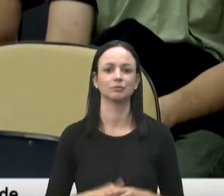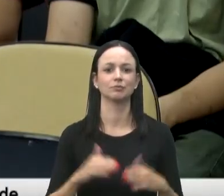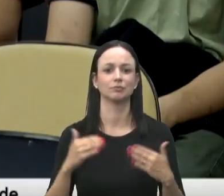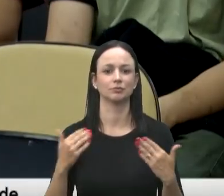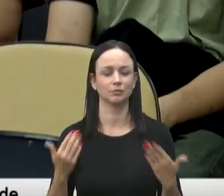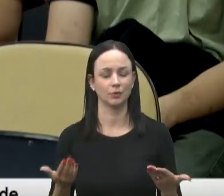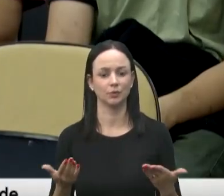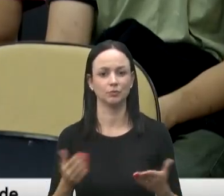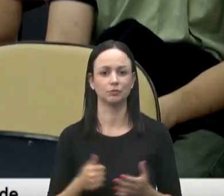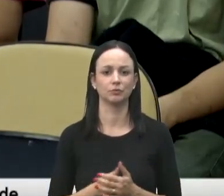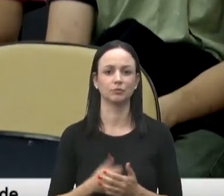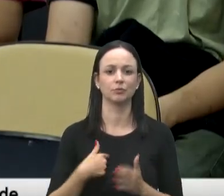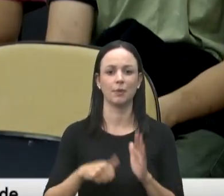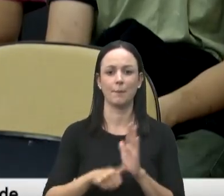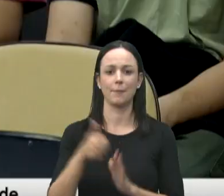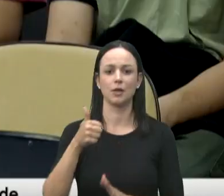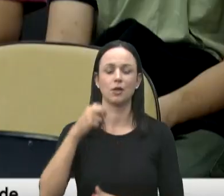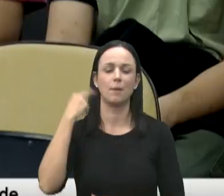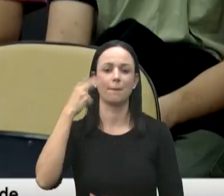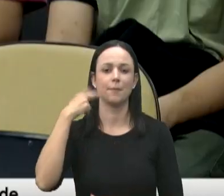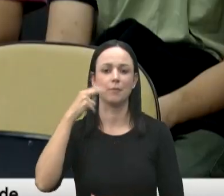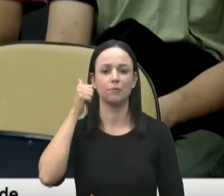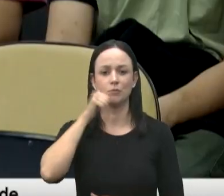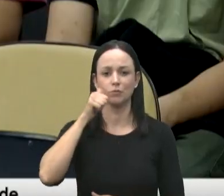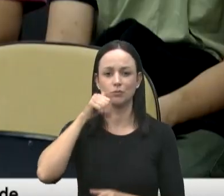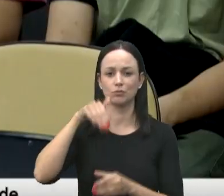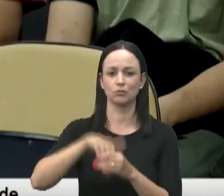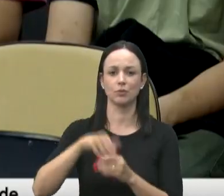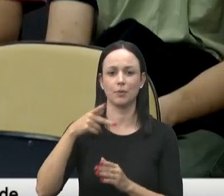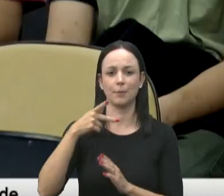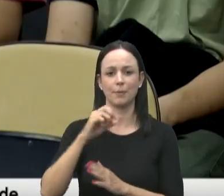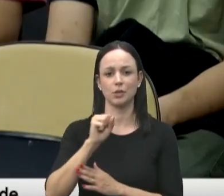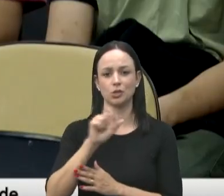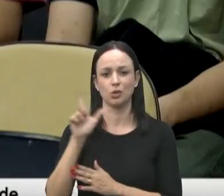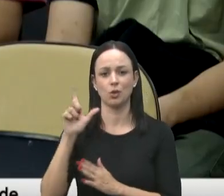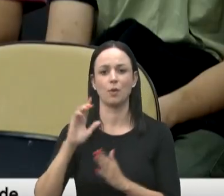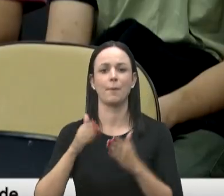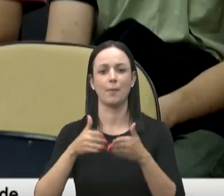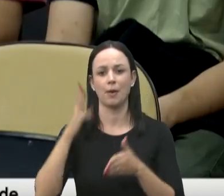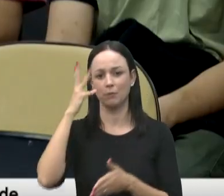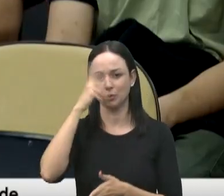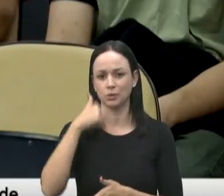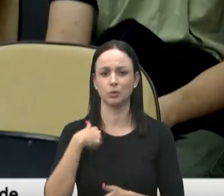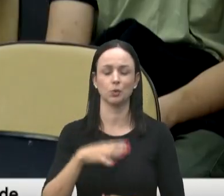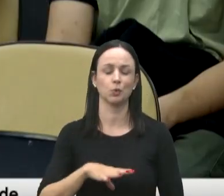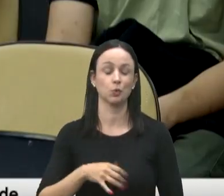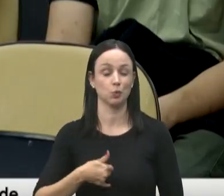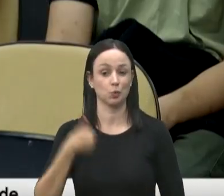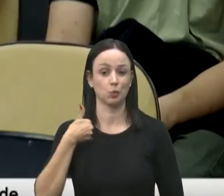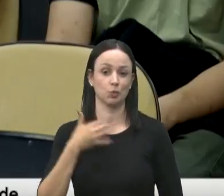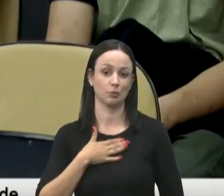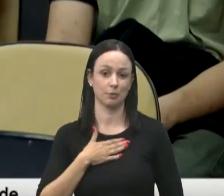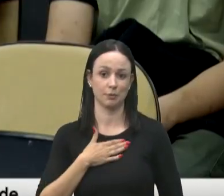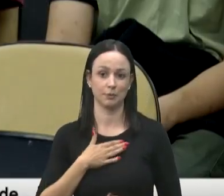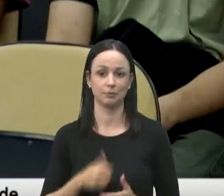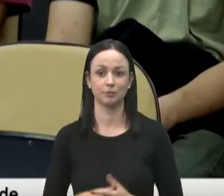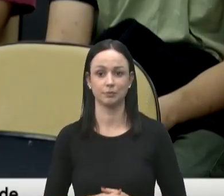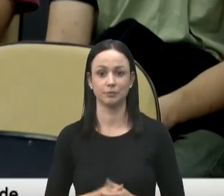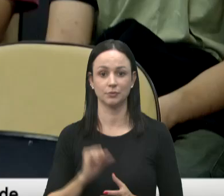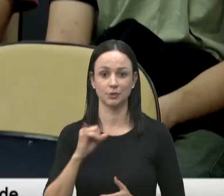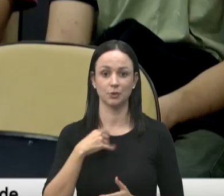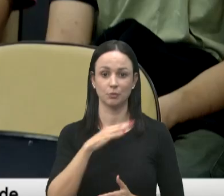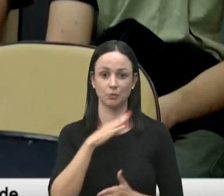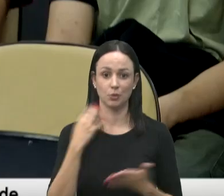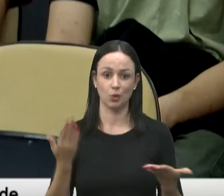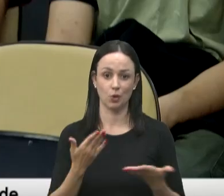Então, eu sou a primeira vereadora eleita pelo PSOL em Barra Bonita, isso é um orgulho para mim. Então, se eu morrer hoje, eu